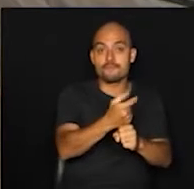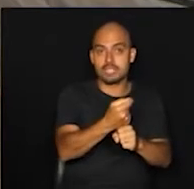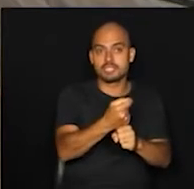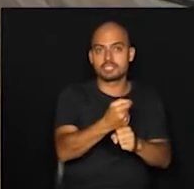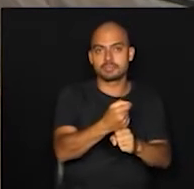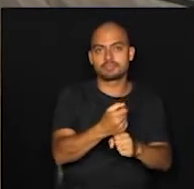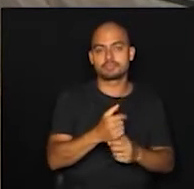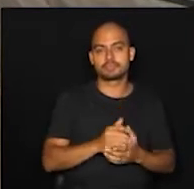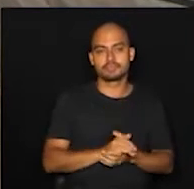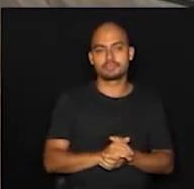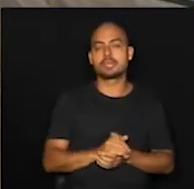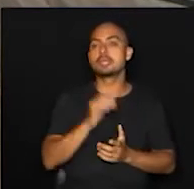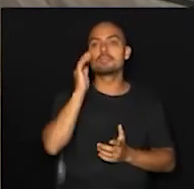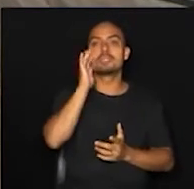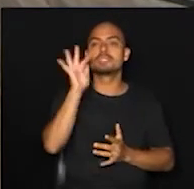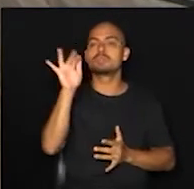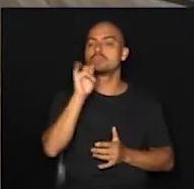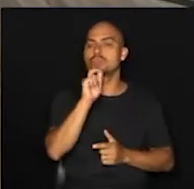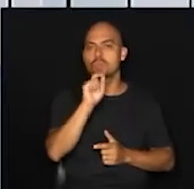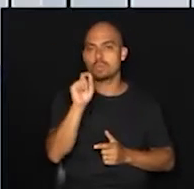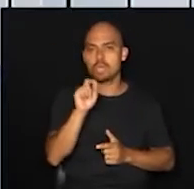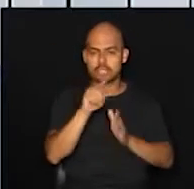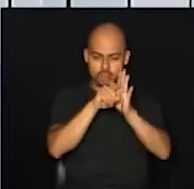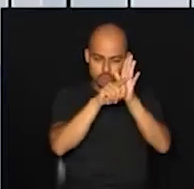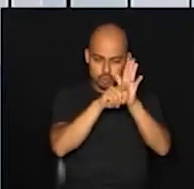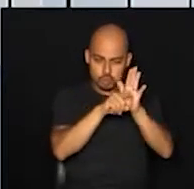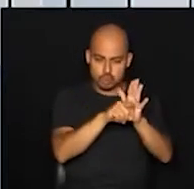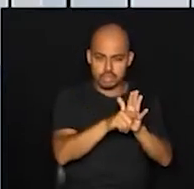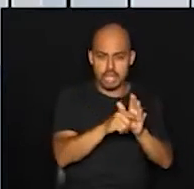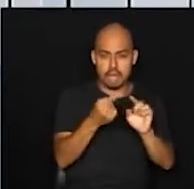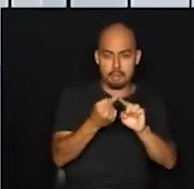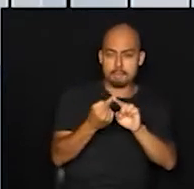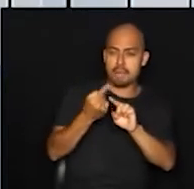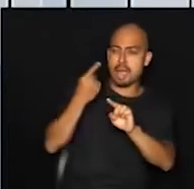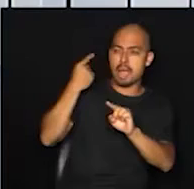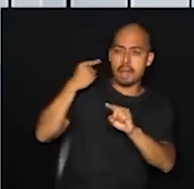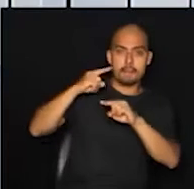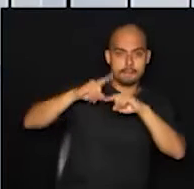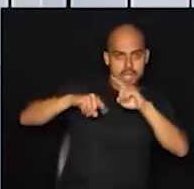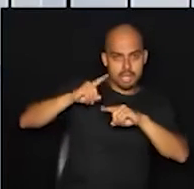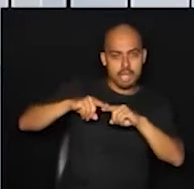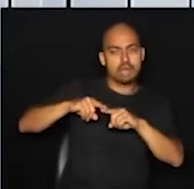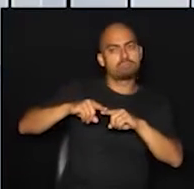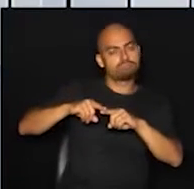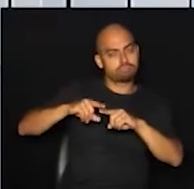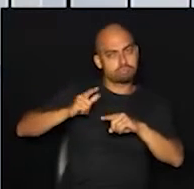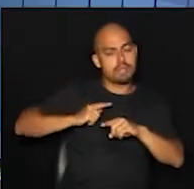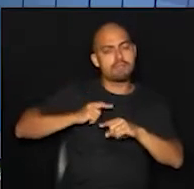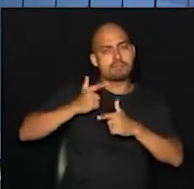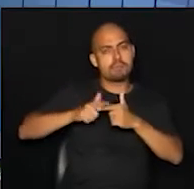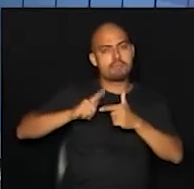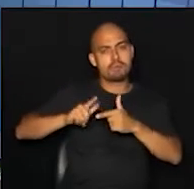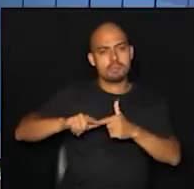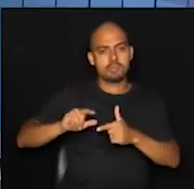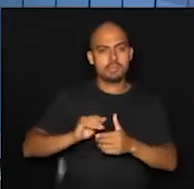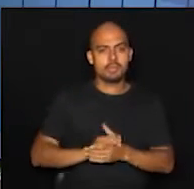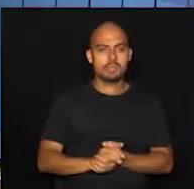imagino que procurar material daquela época, coisas conflitantes, você deve ter passado por muita coisa nesse